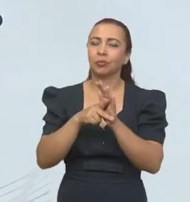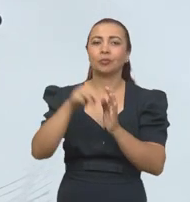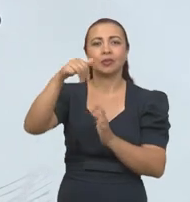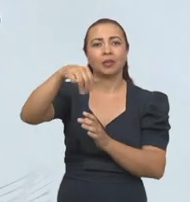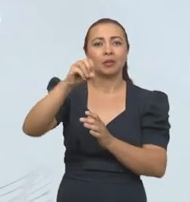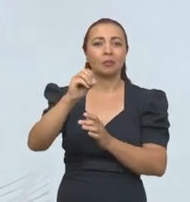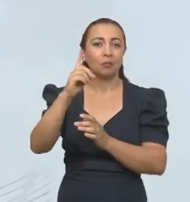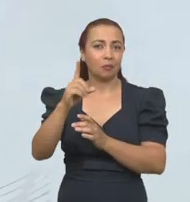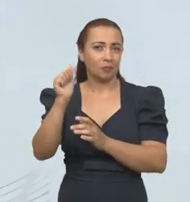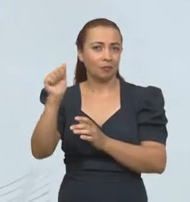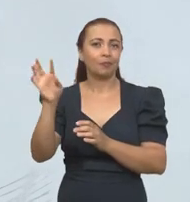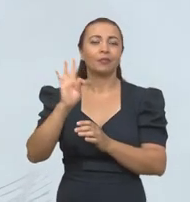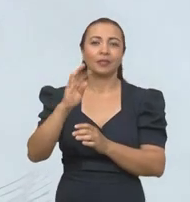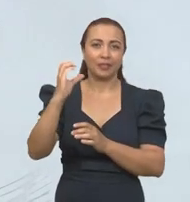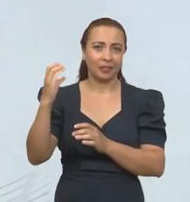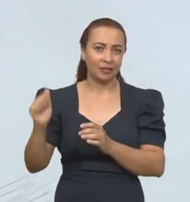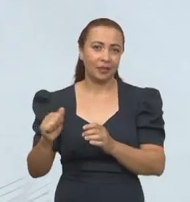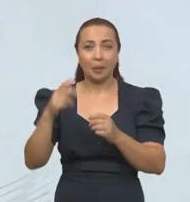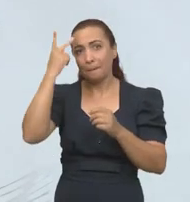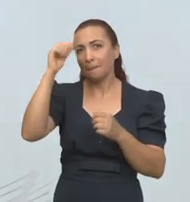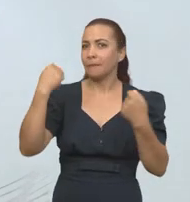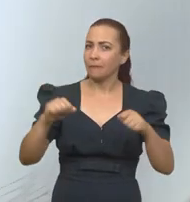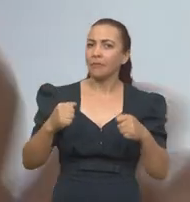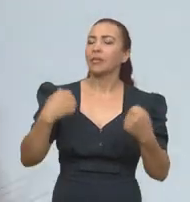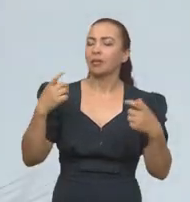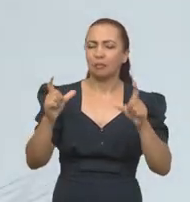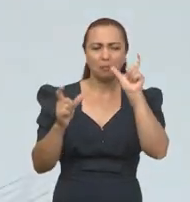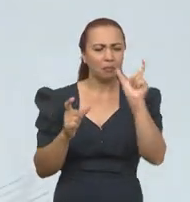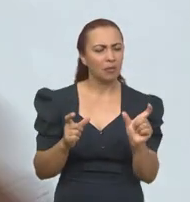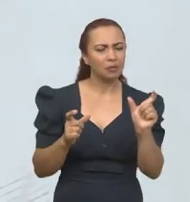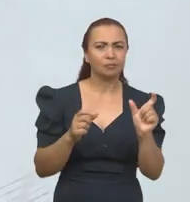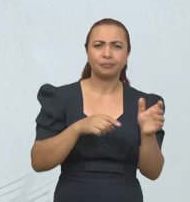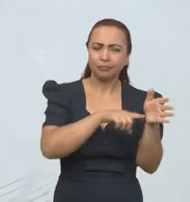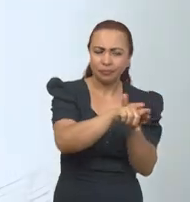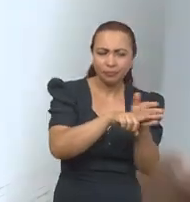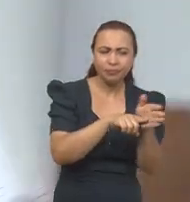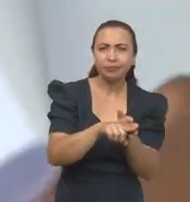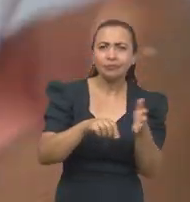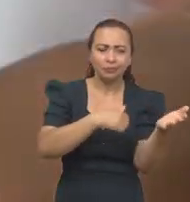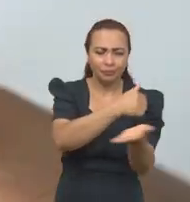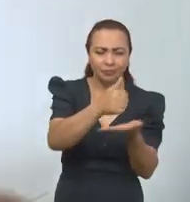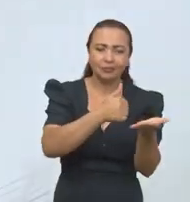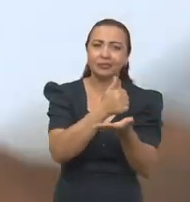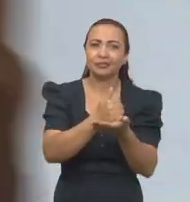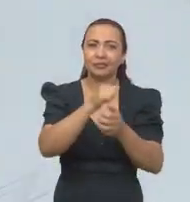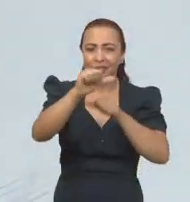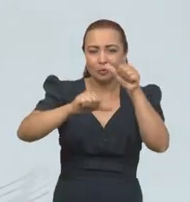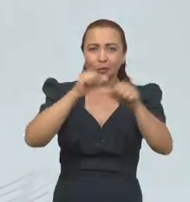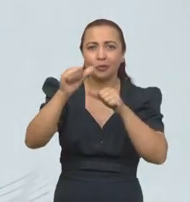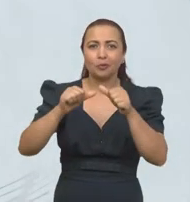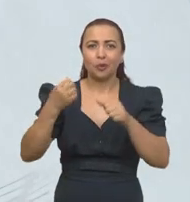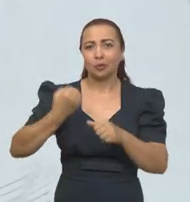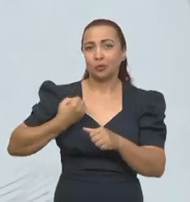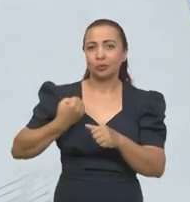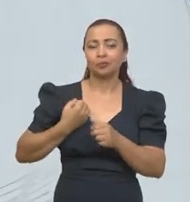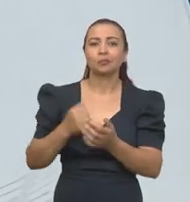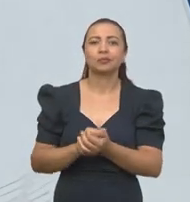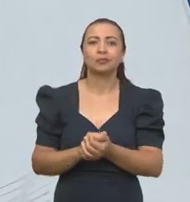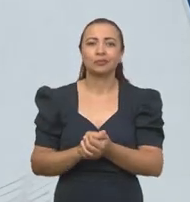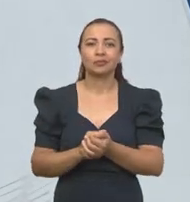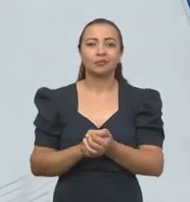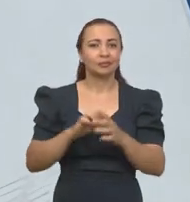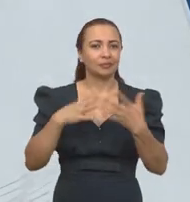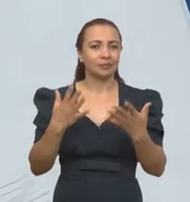própria da moda técnica mas que para isso fosse possível a gente fez toda a parte de pesquisa de vazamento desenvolver os indicadores